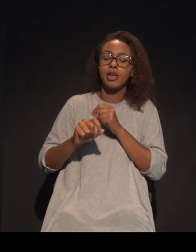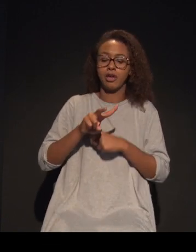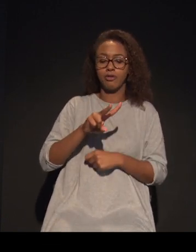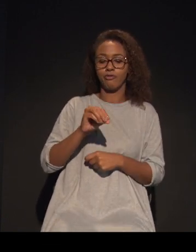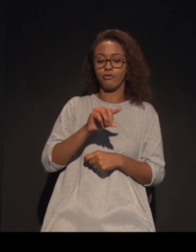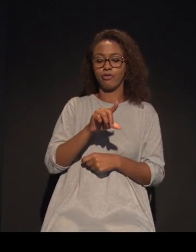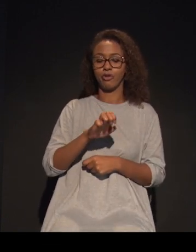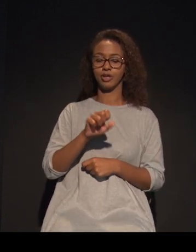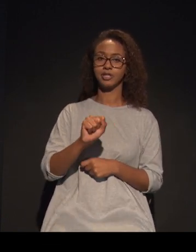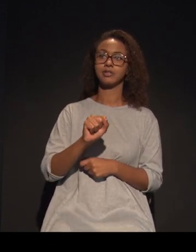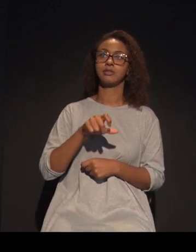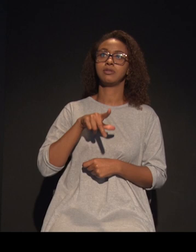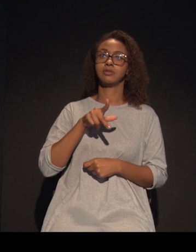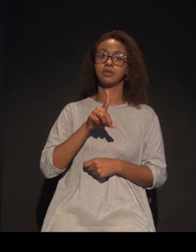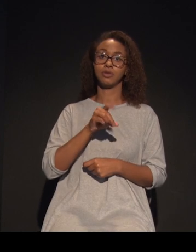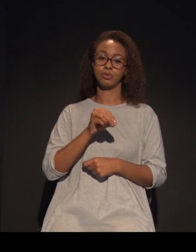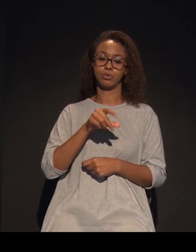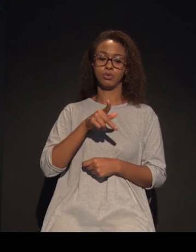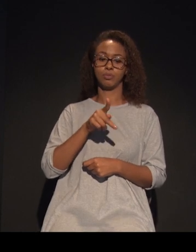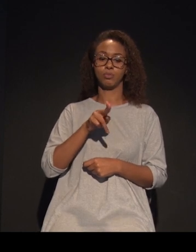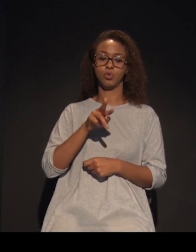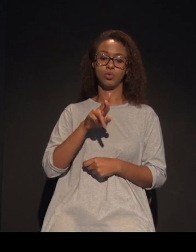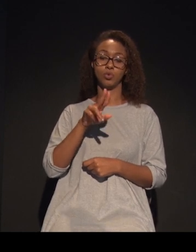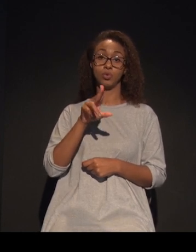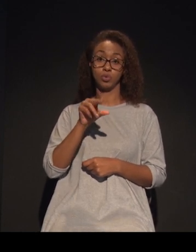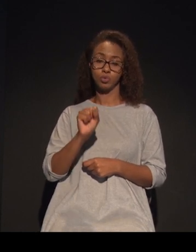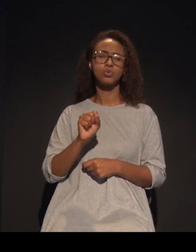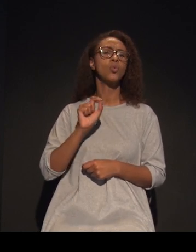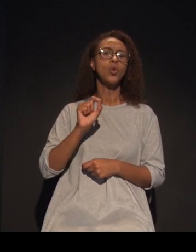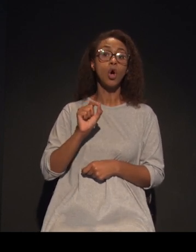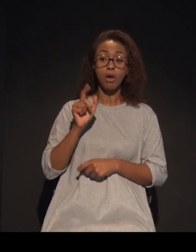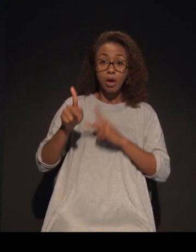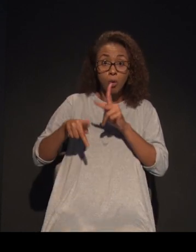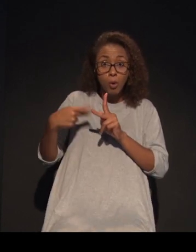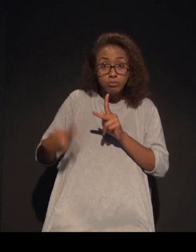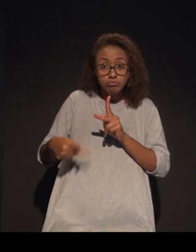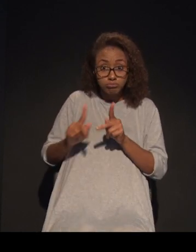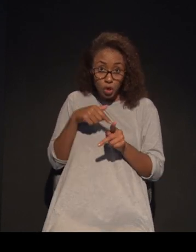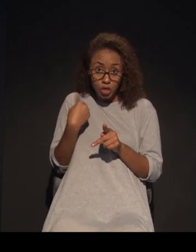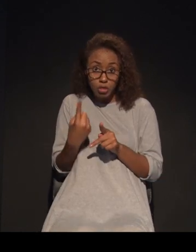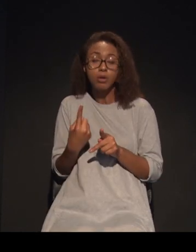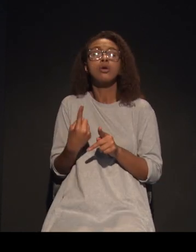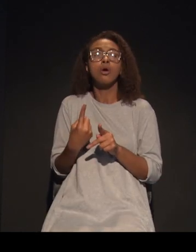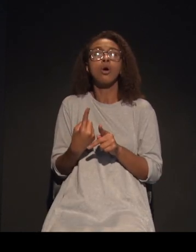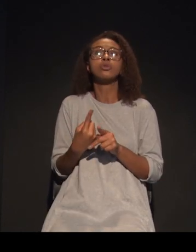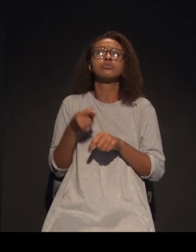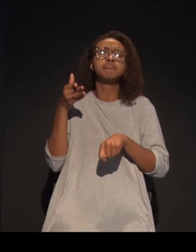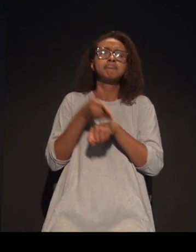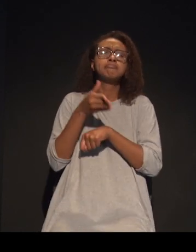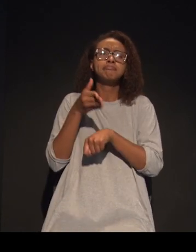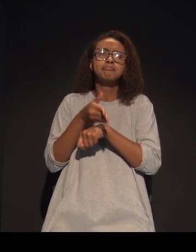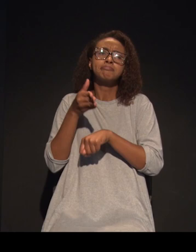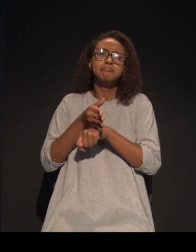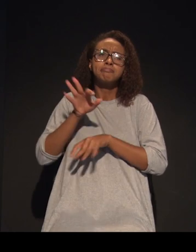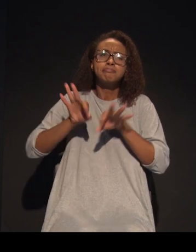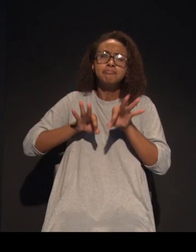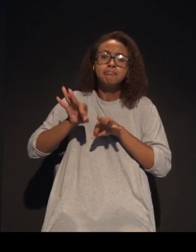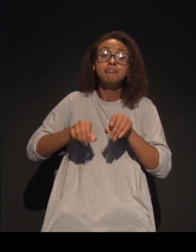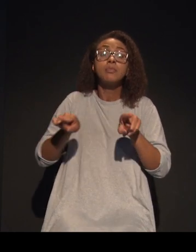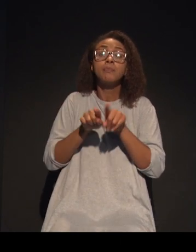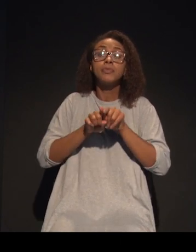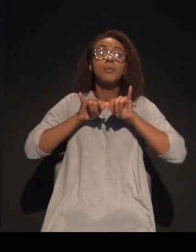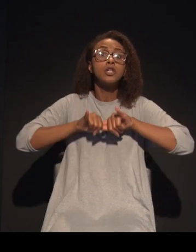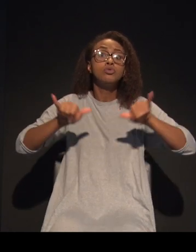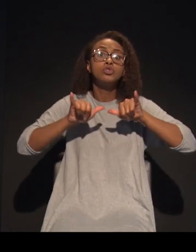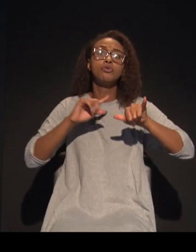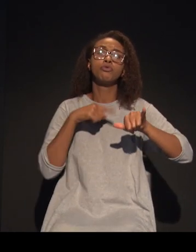que trabalha nesse blog pra pra divulgar sobre o